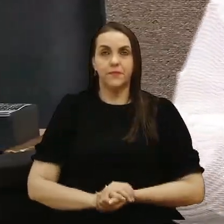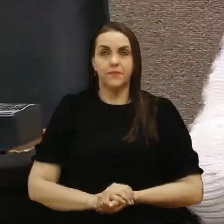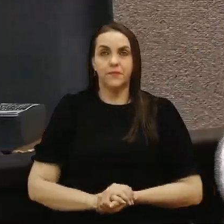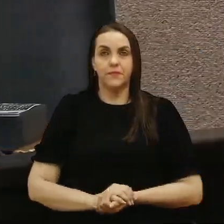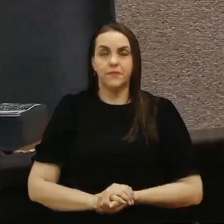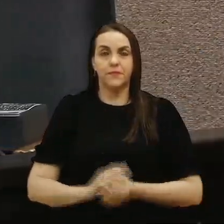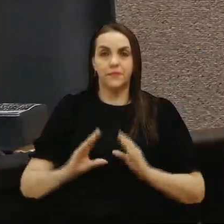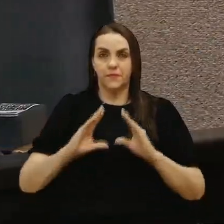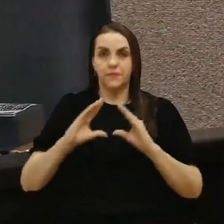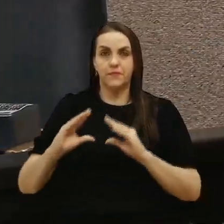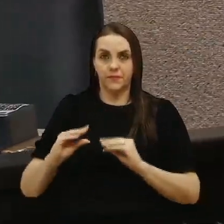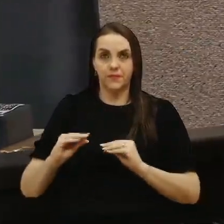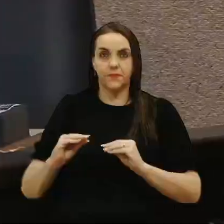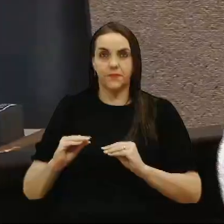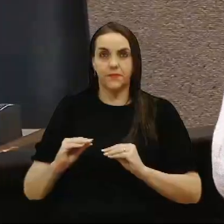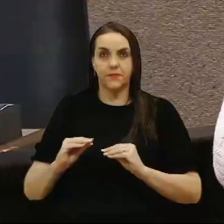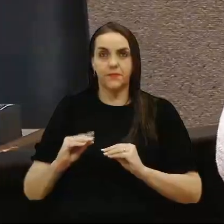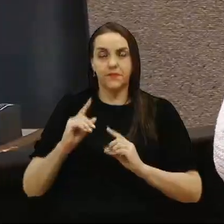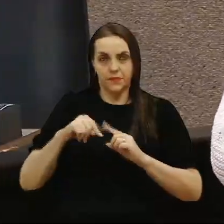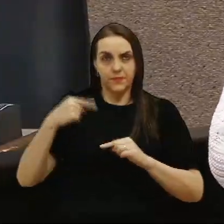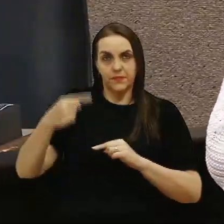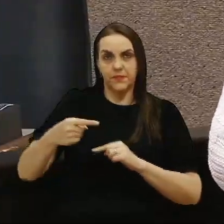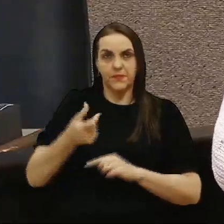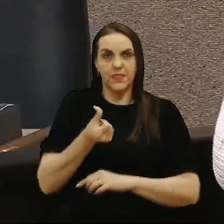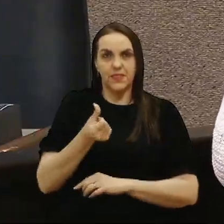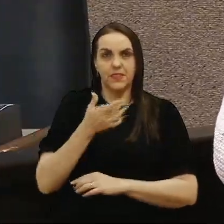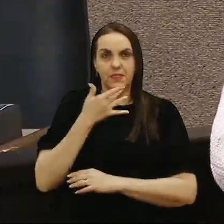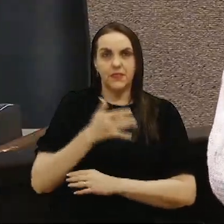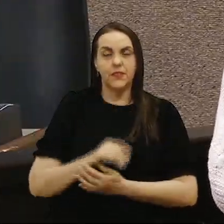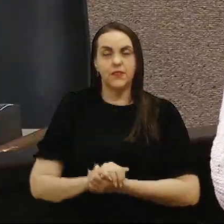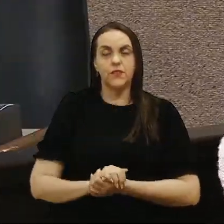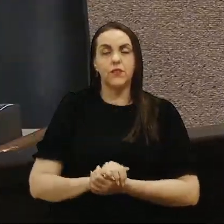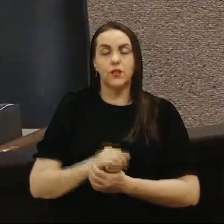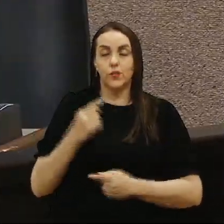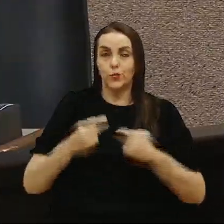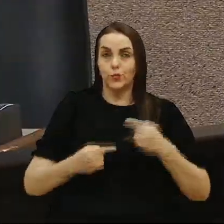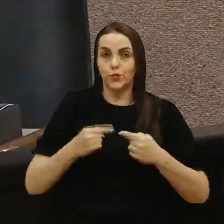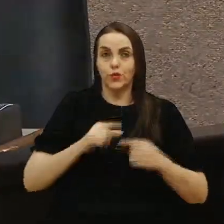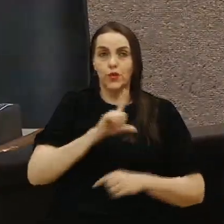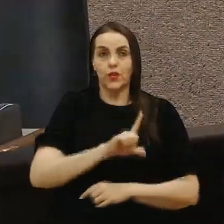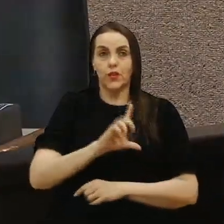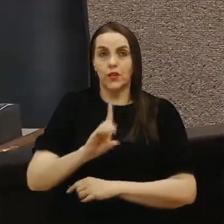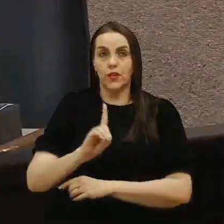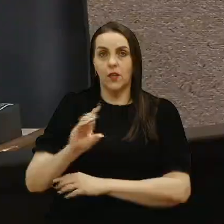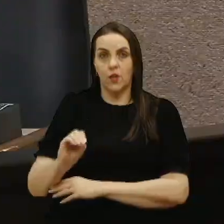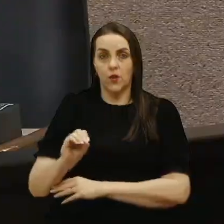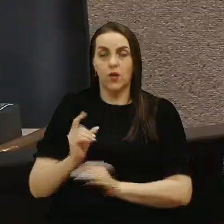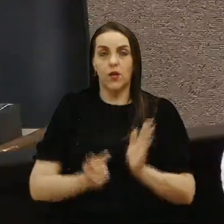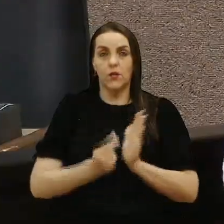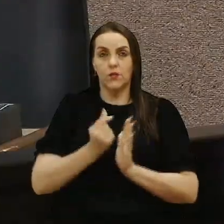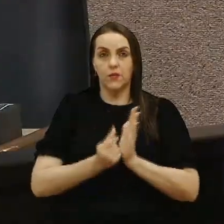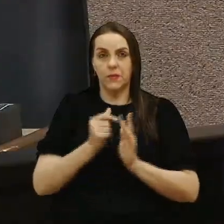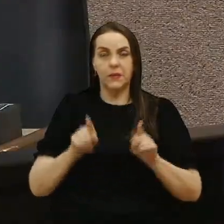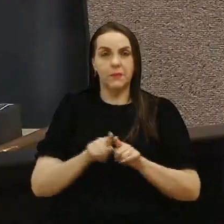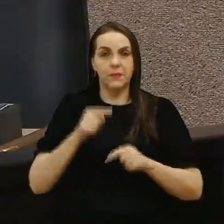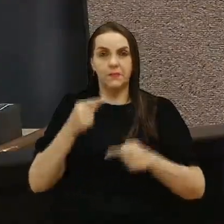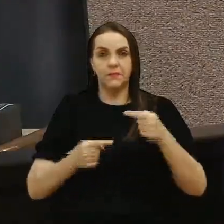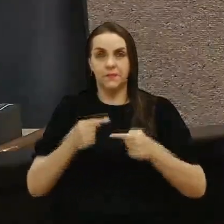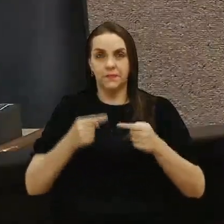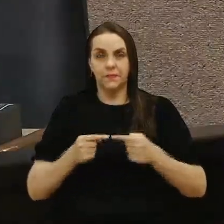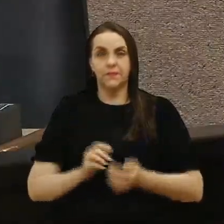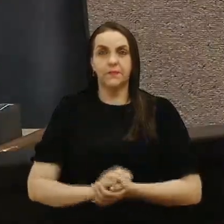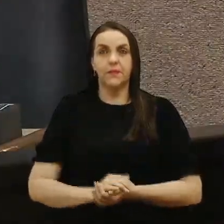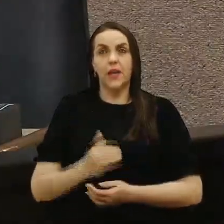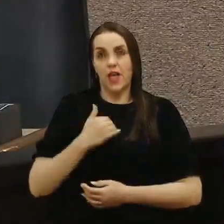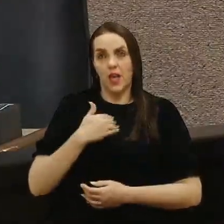à noite, né, logo mais às 18, poderemos discutir a questão da LDO e a questão do orçamento, na qual também